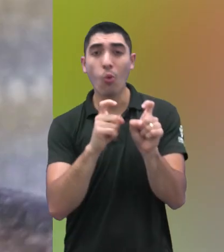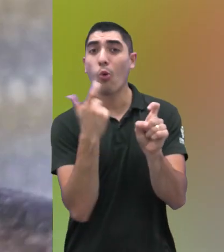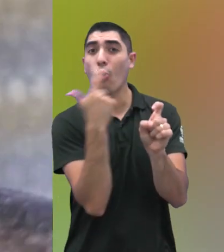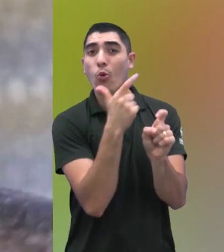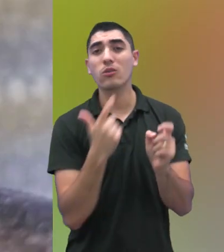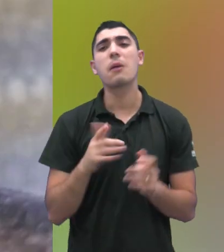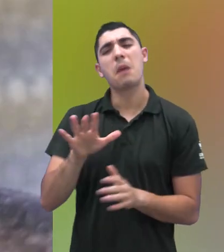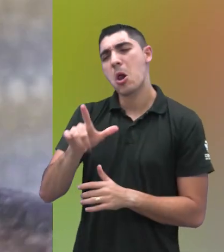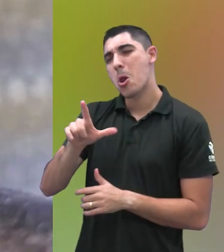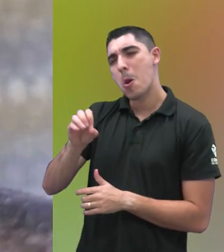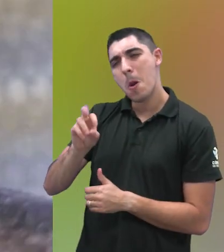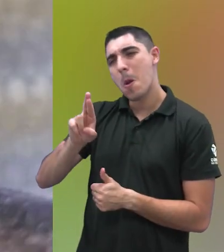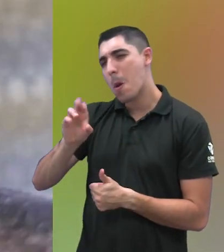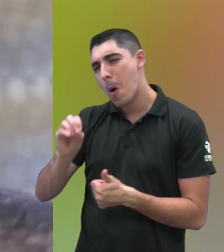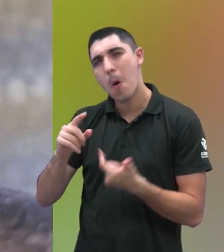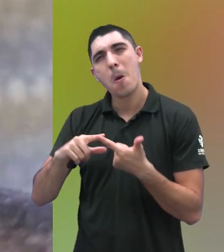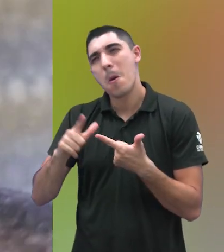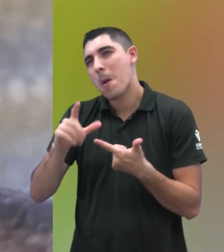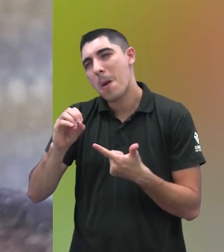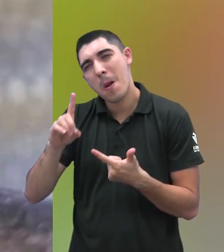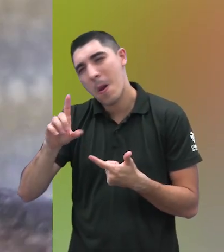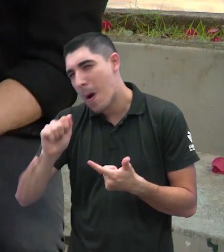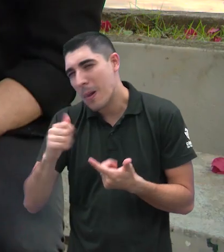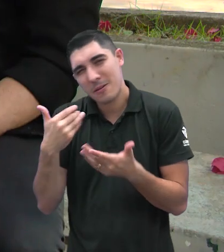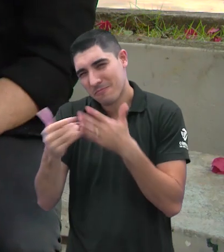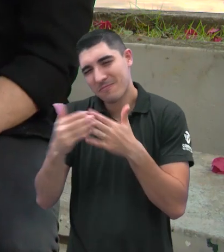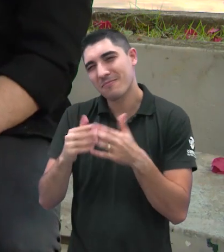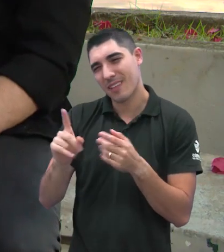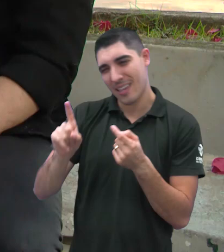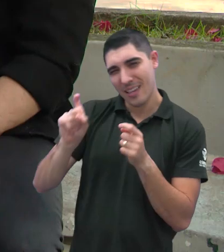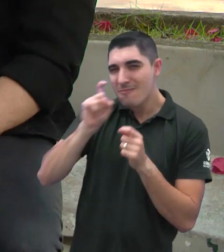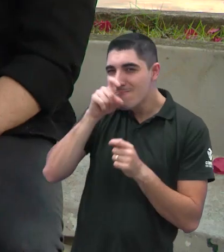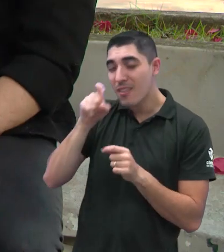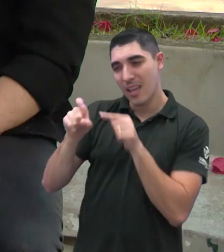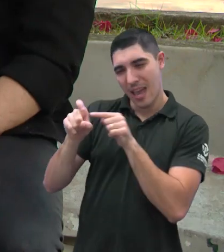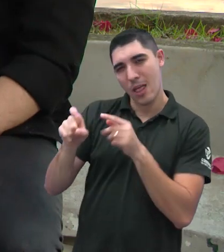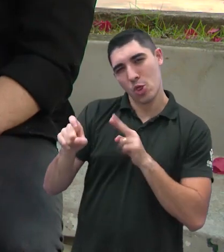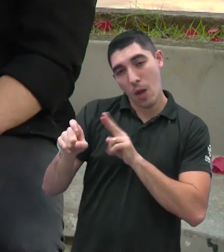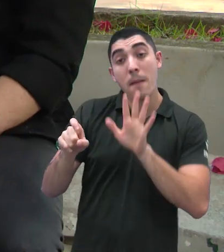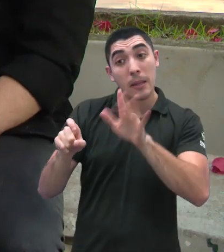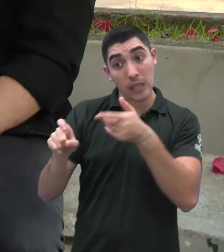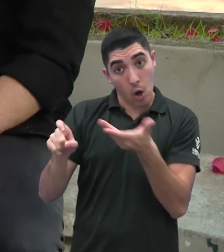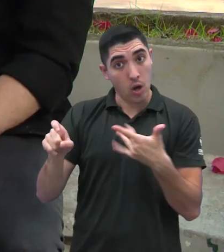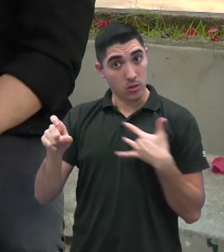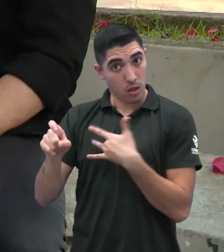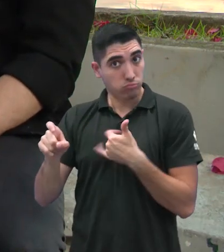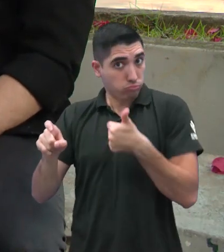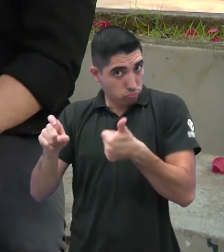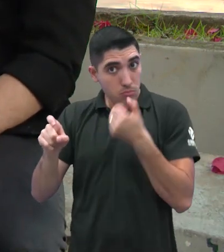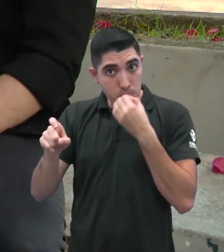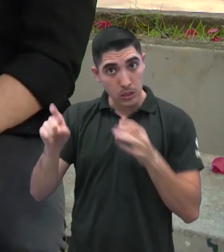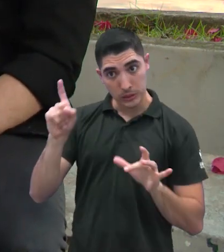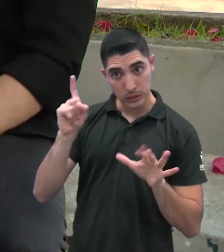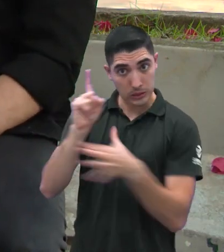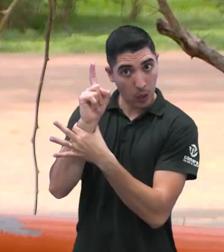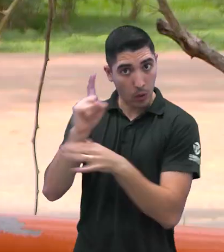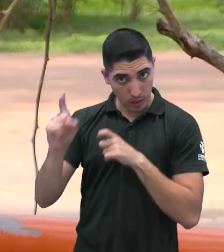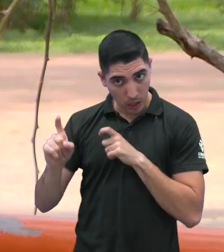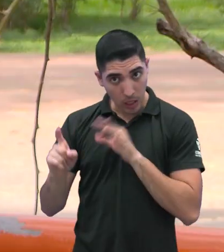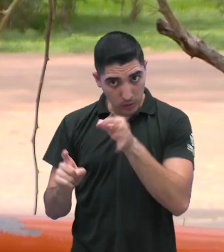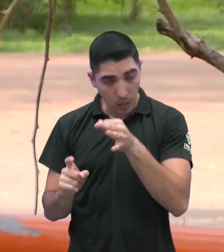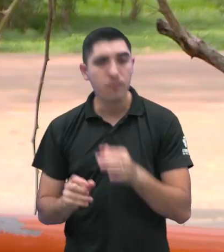hoje, louro, Lola, ou seja lá quem for, tá hoje num refúgio, tá sendo bem cuidada, né? Sim, e a gente espera